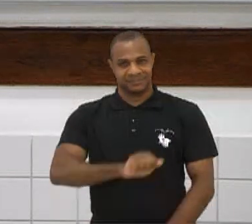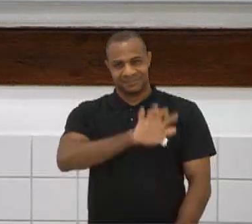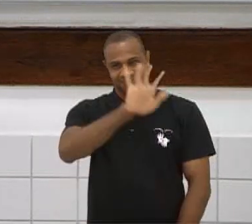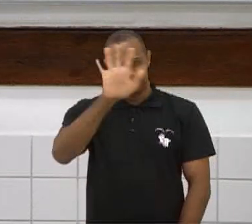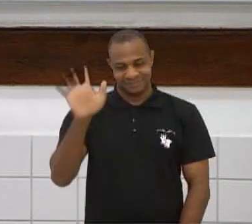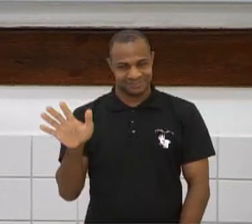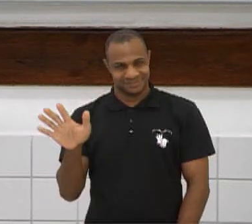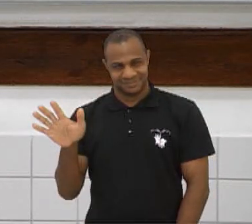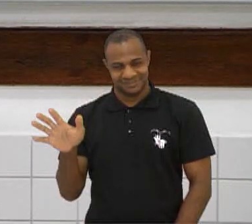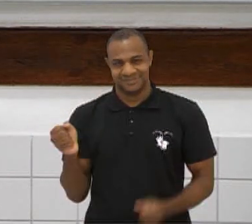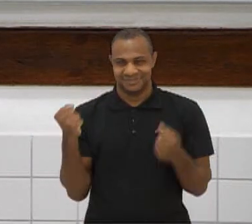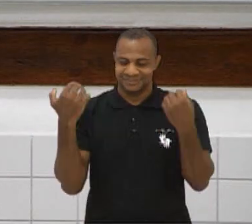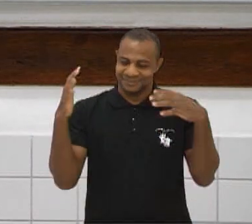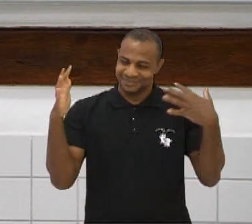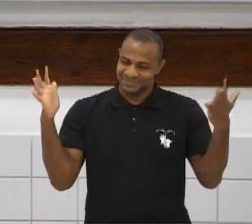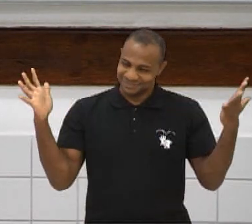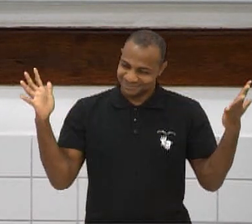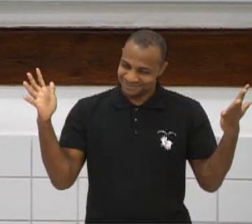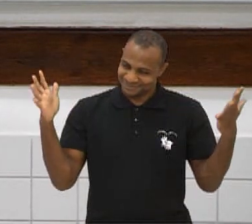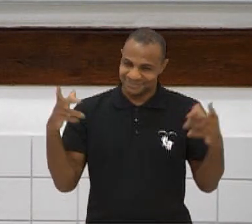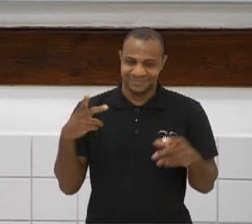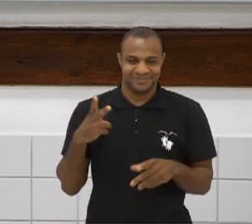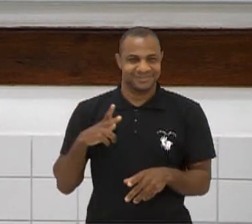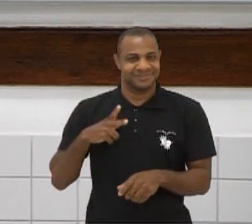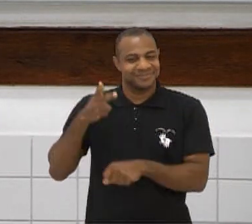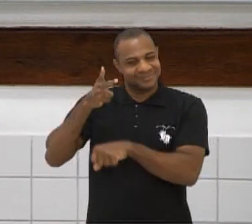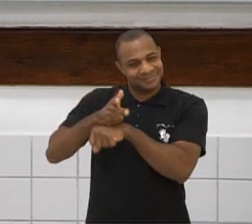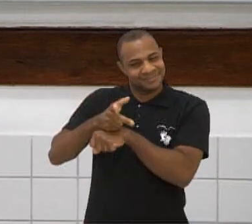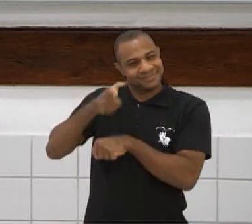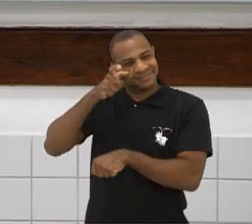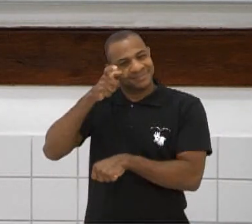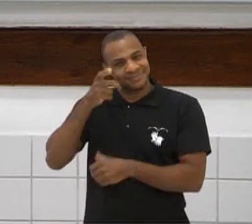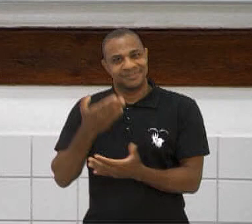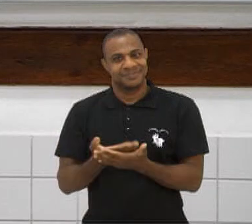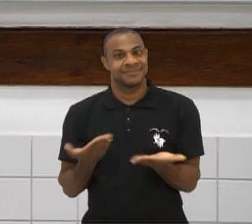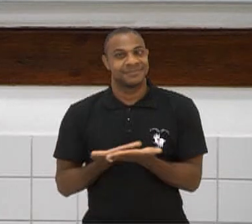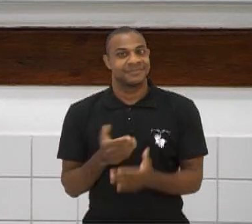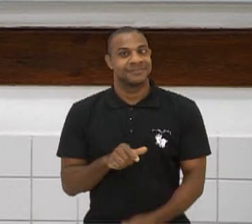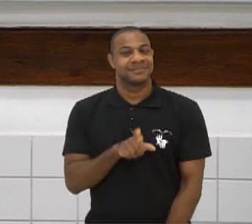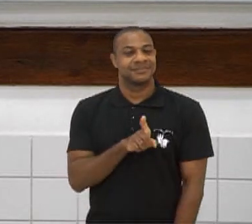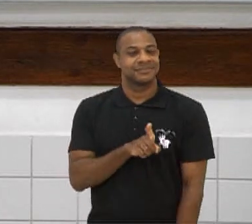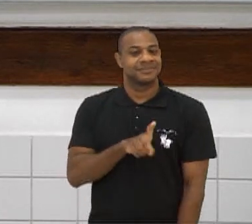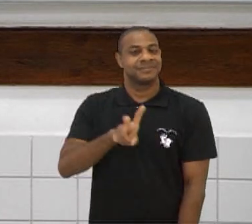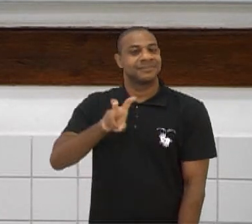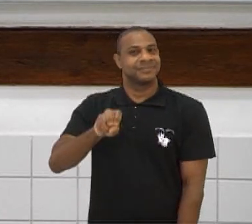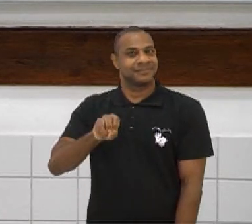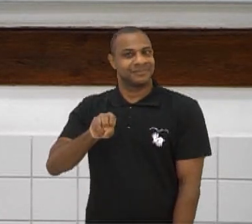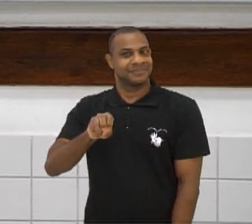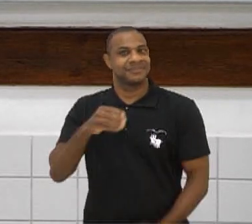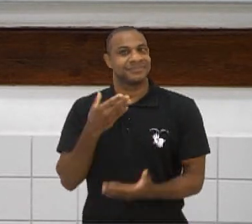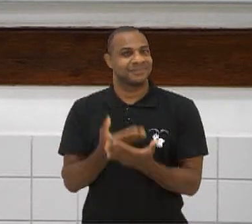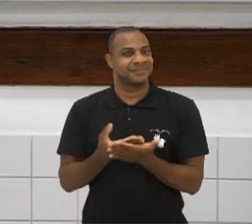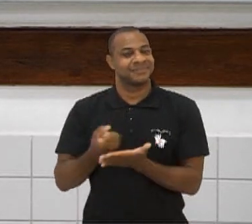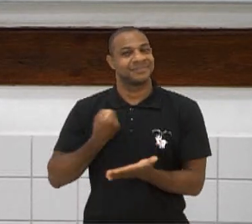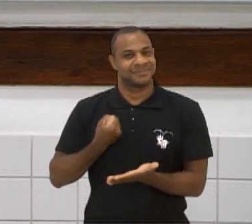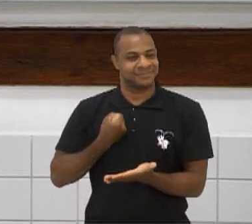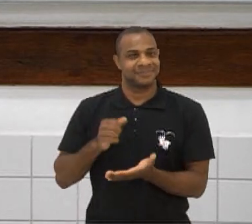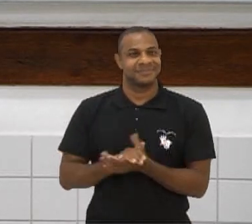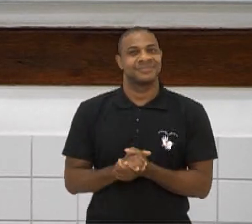Olá, alunos, parabéns por estarem aí nos acompanhando. Agora a nossa 150ª aula, né? Aula de